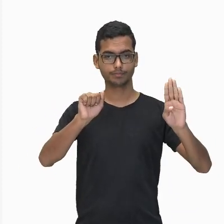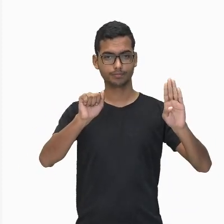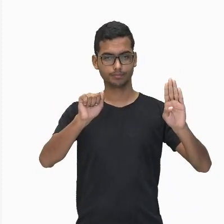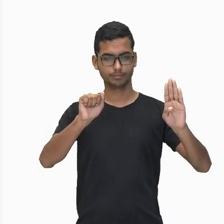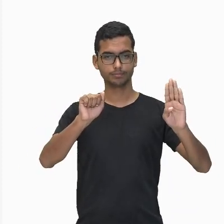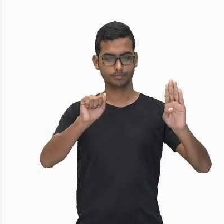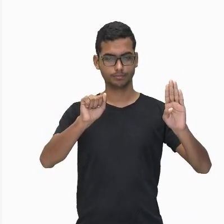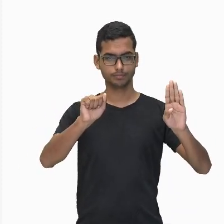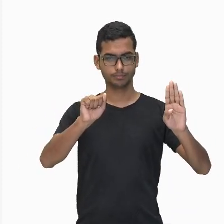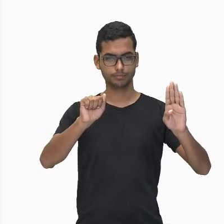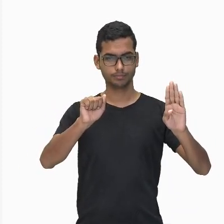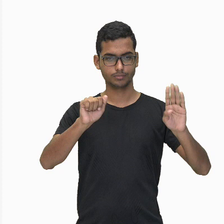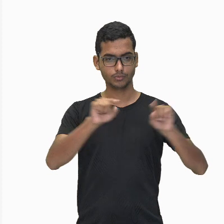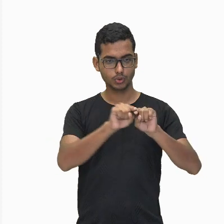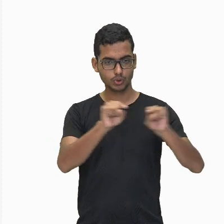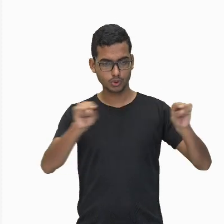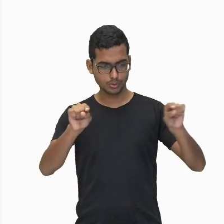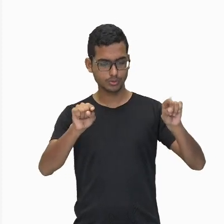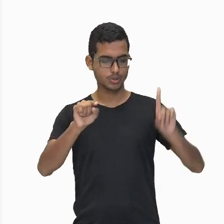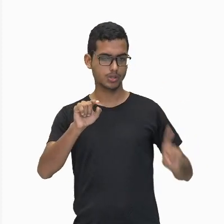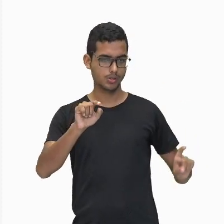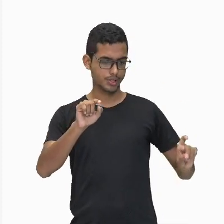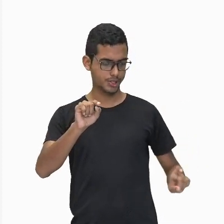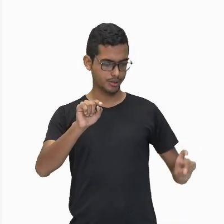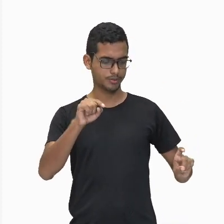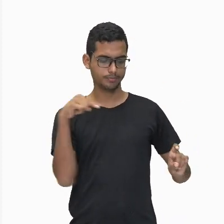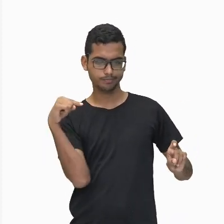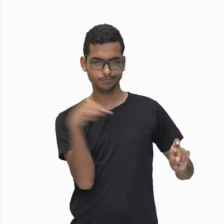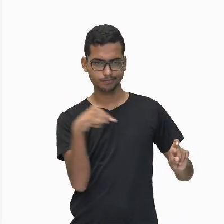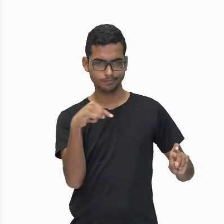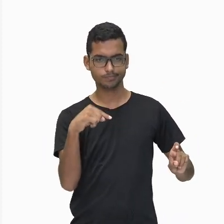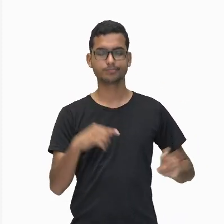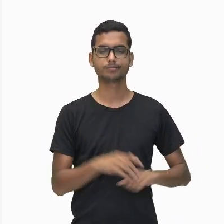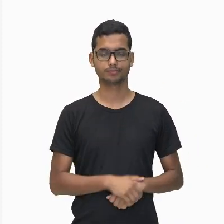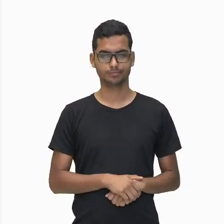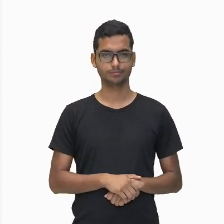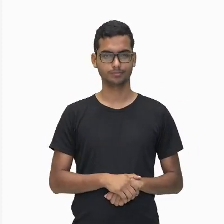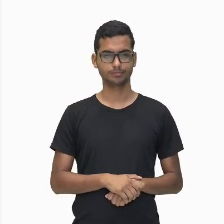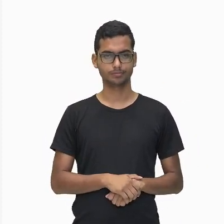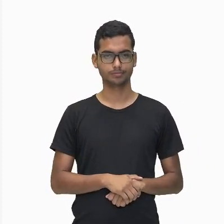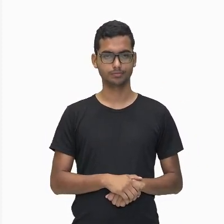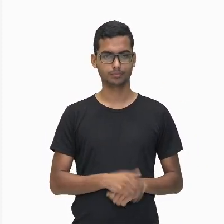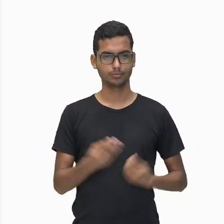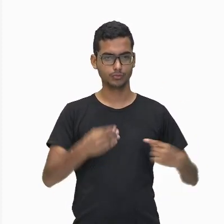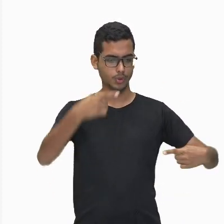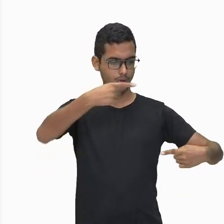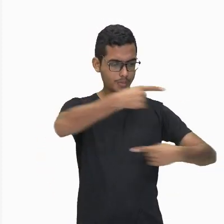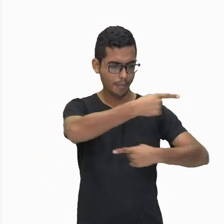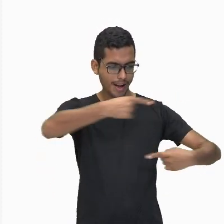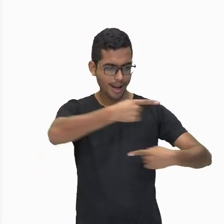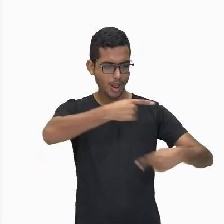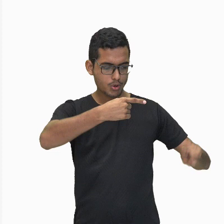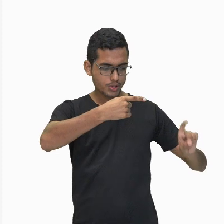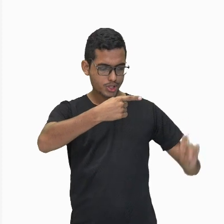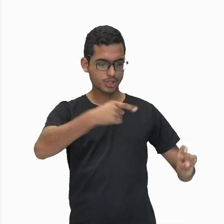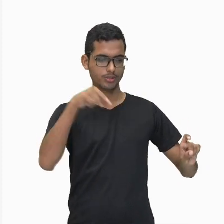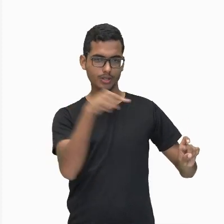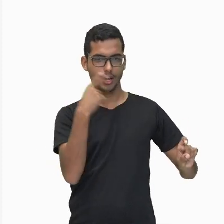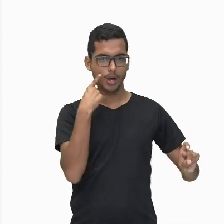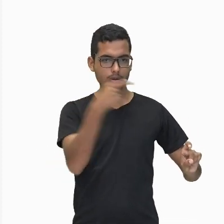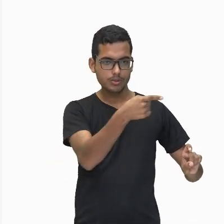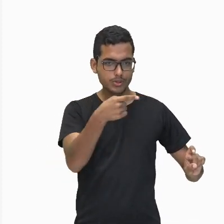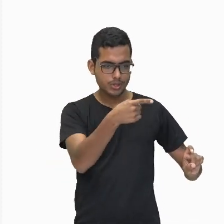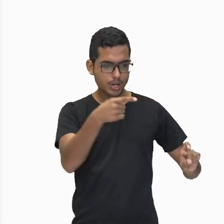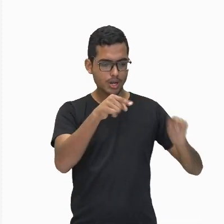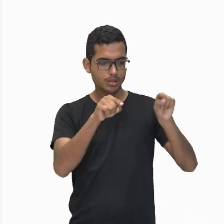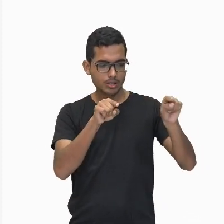eixo X, não é? Então, para determinar essa distância, tá? A gente precisa